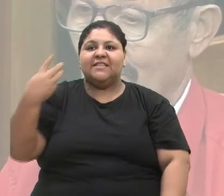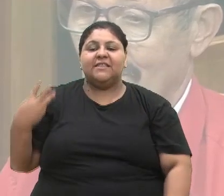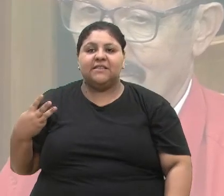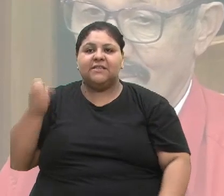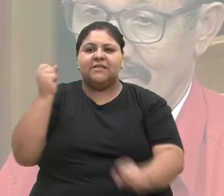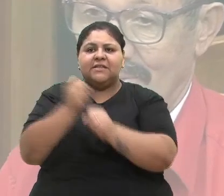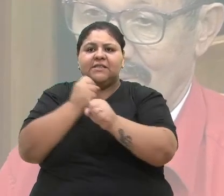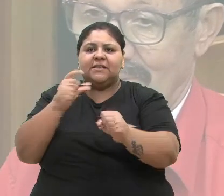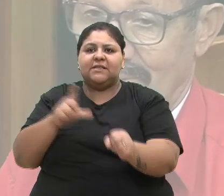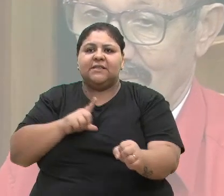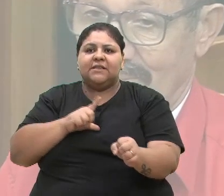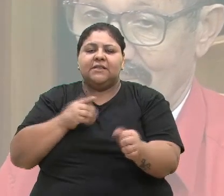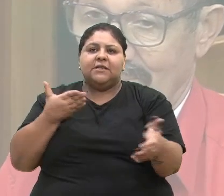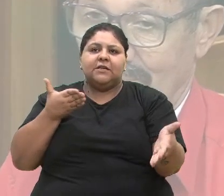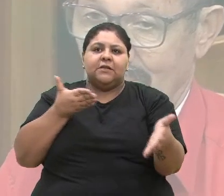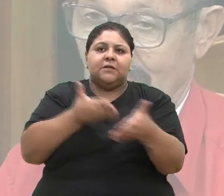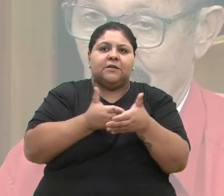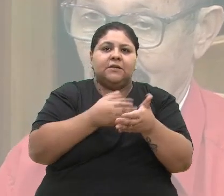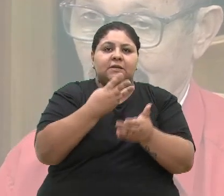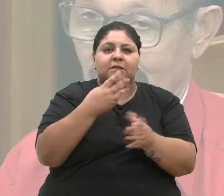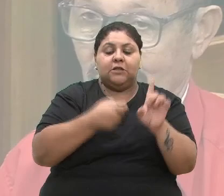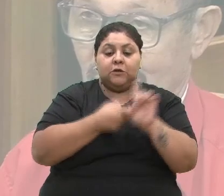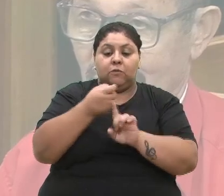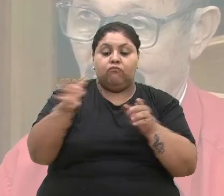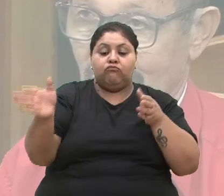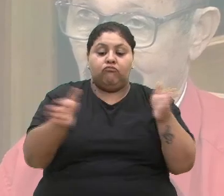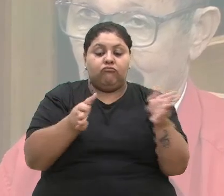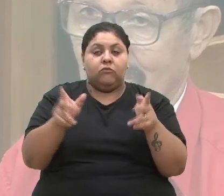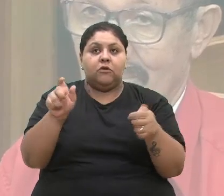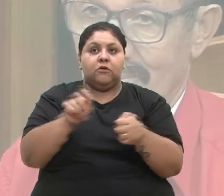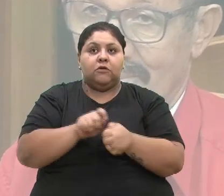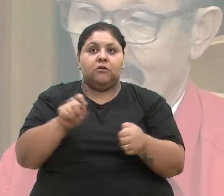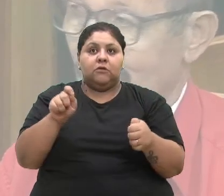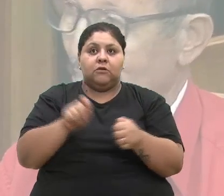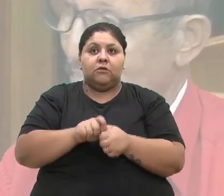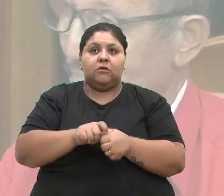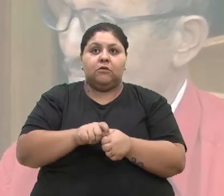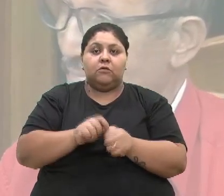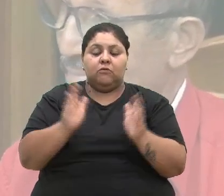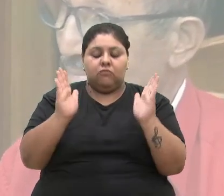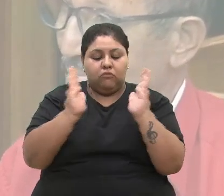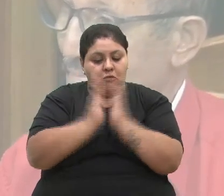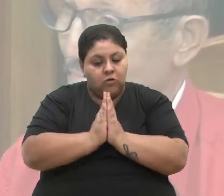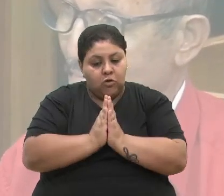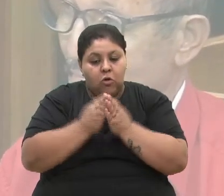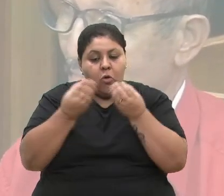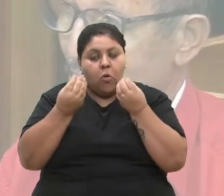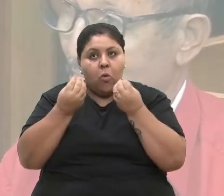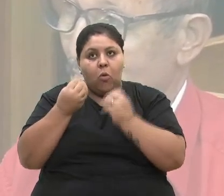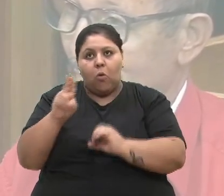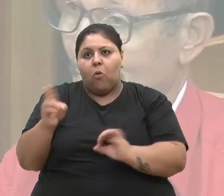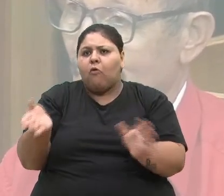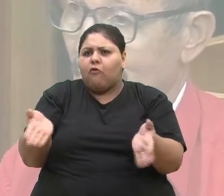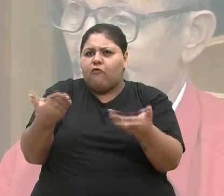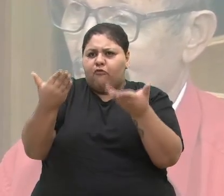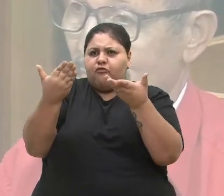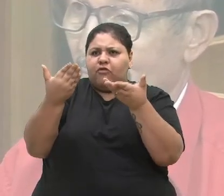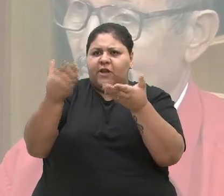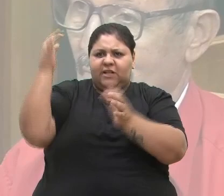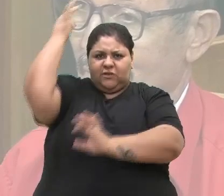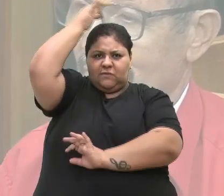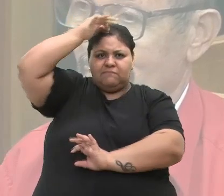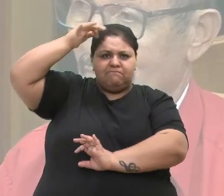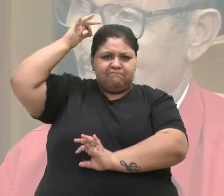tem duração de 3 meses e neste período são feitas as louvações ou folias do divino, como é conhecido no restante